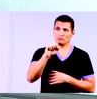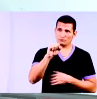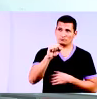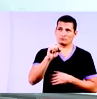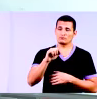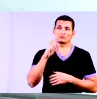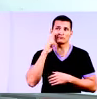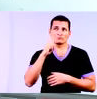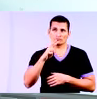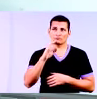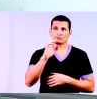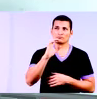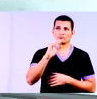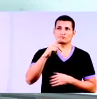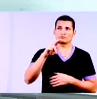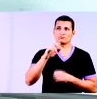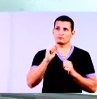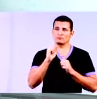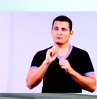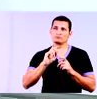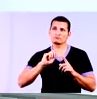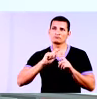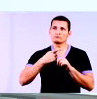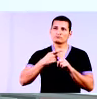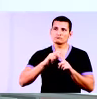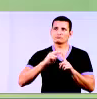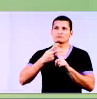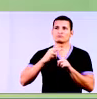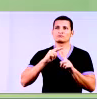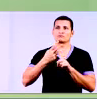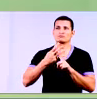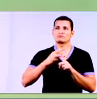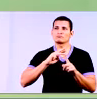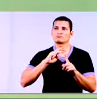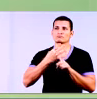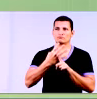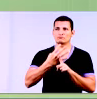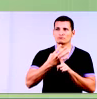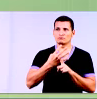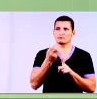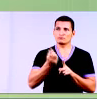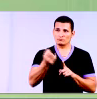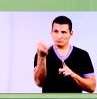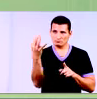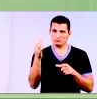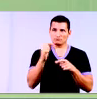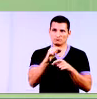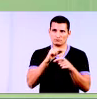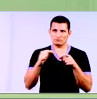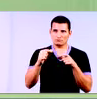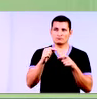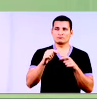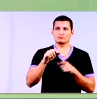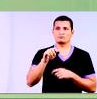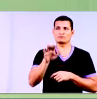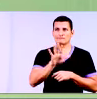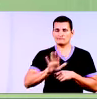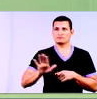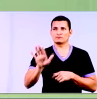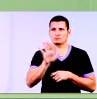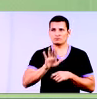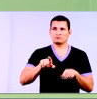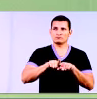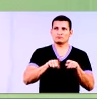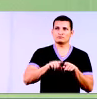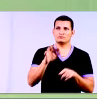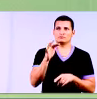processador que quadruplica e assim por diante, ok? Então esse é um parâmetro muito importante, a quantidade de núcleos físicos e virtuais.